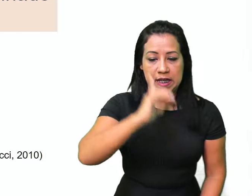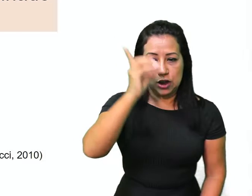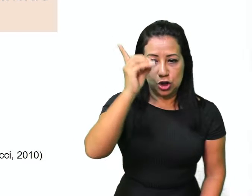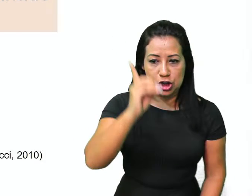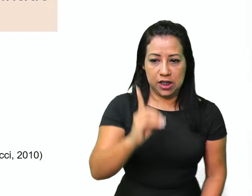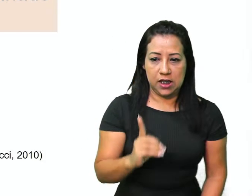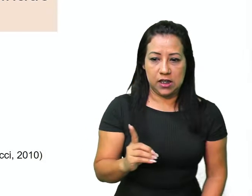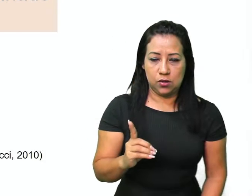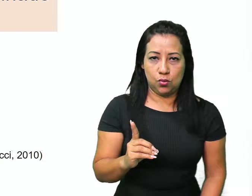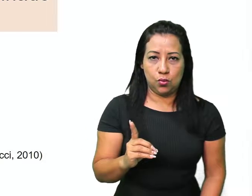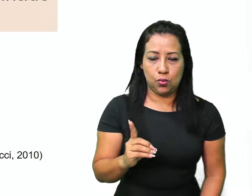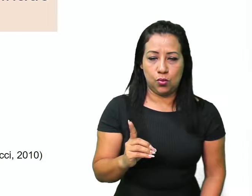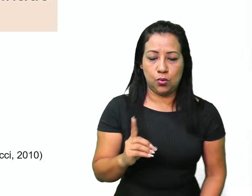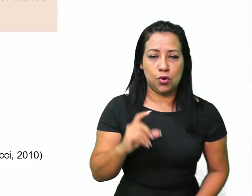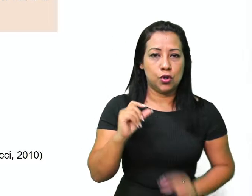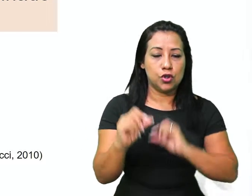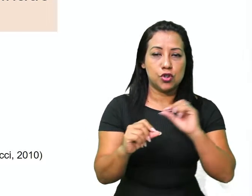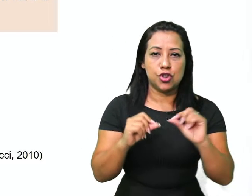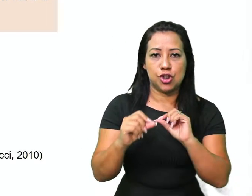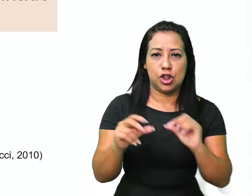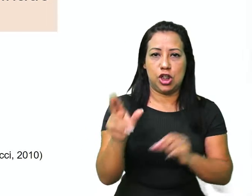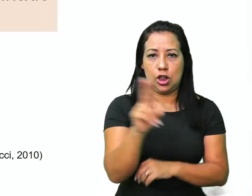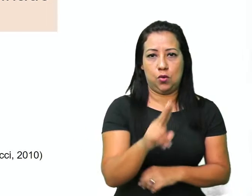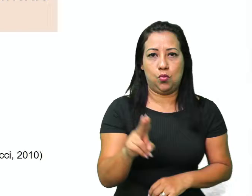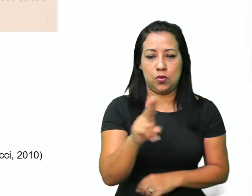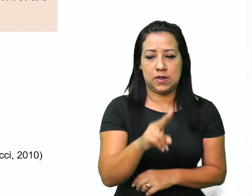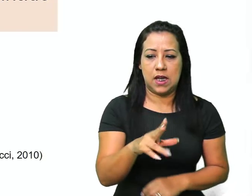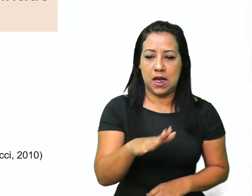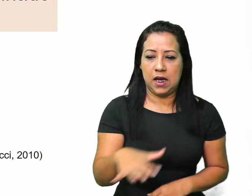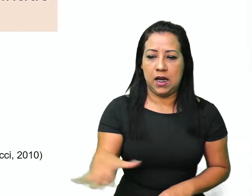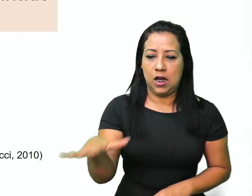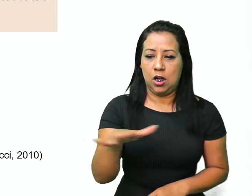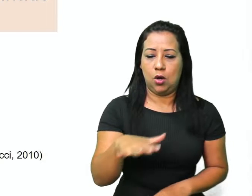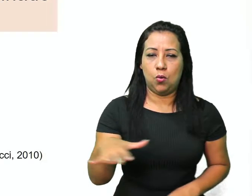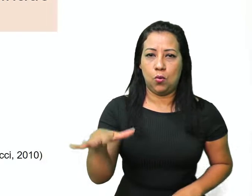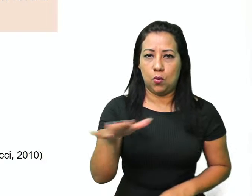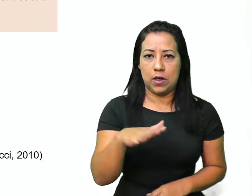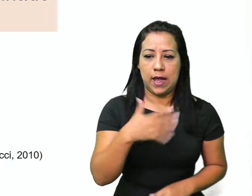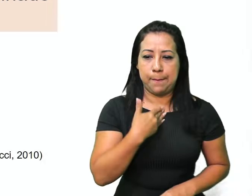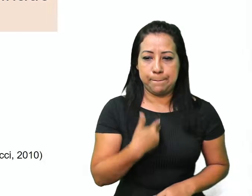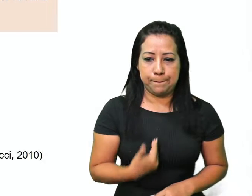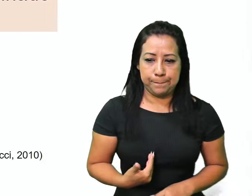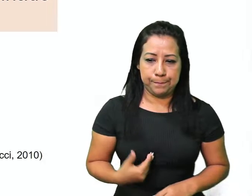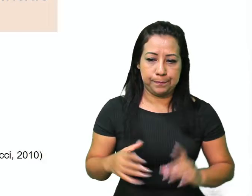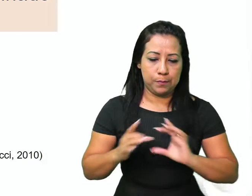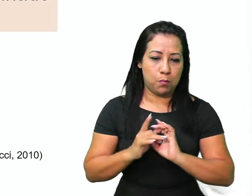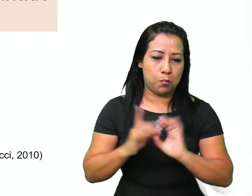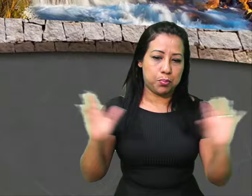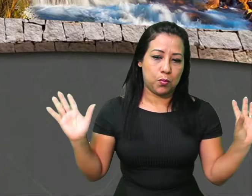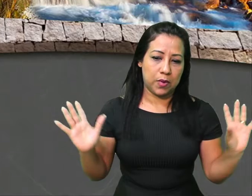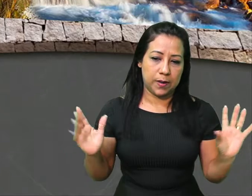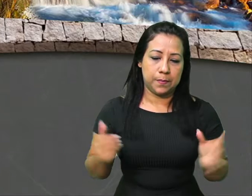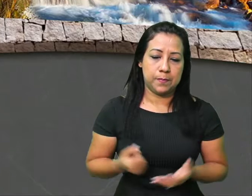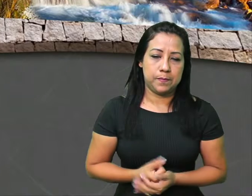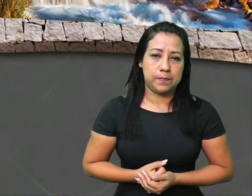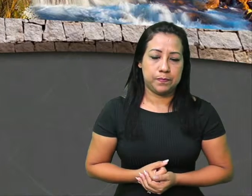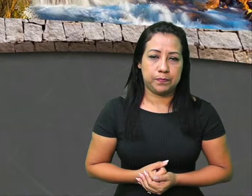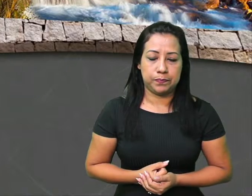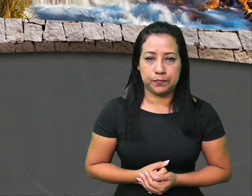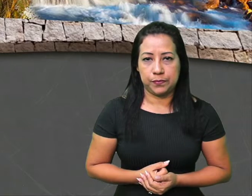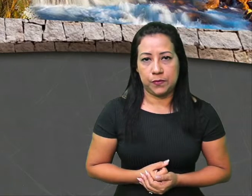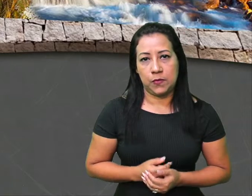espaços públicos e temos o direito de lutar por mais desses espaços. Portanto, quando eu estou